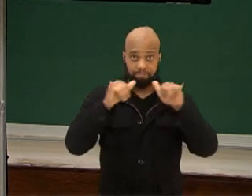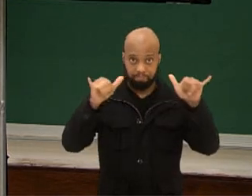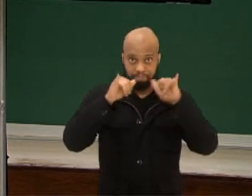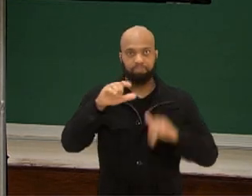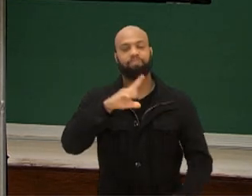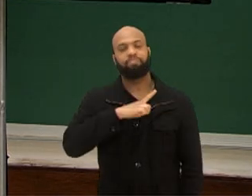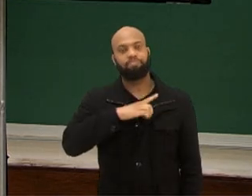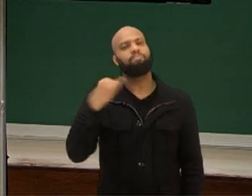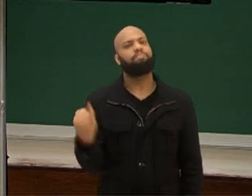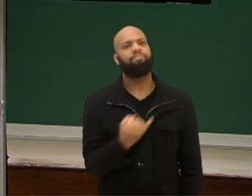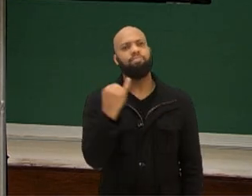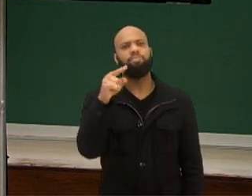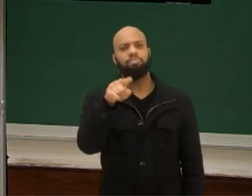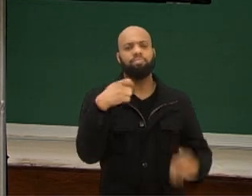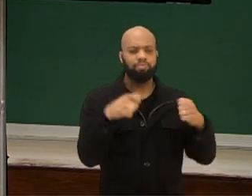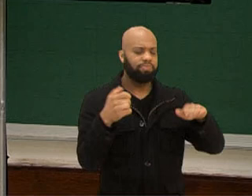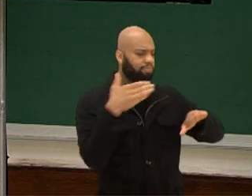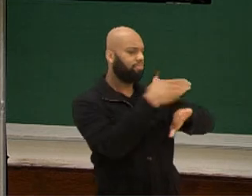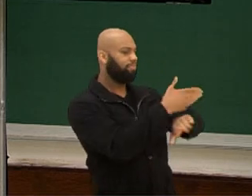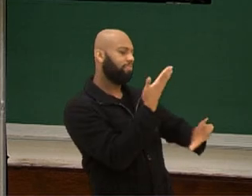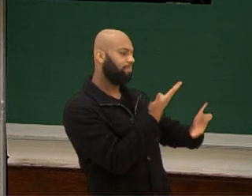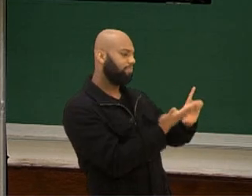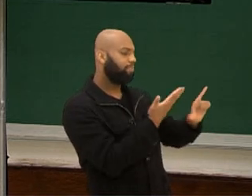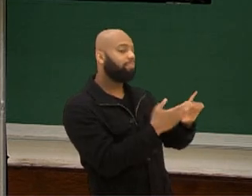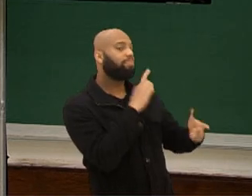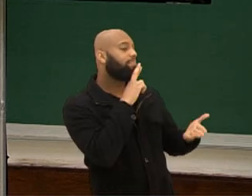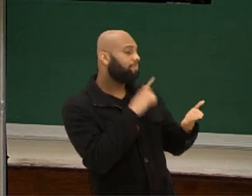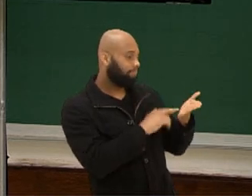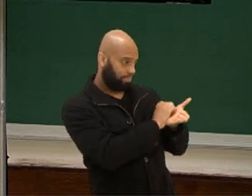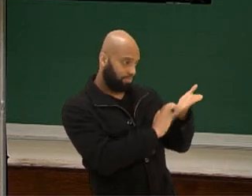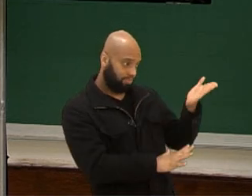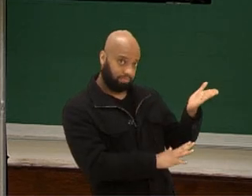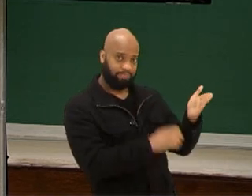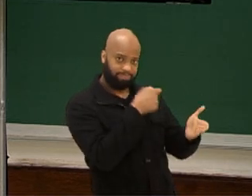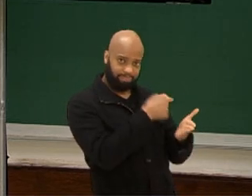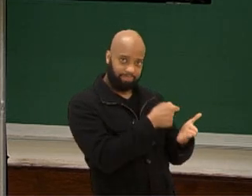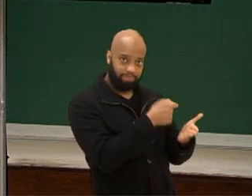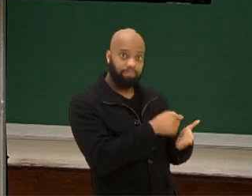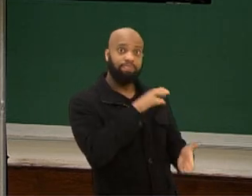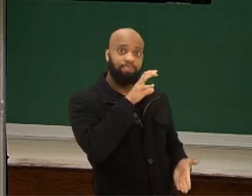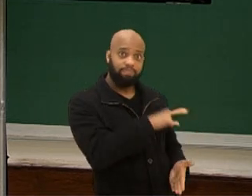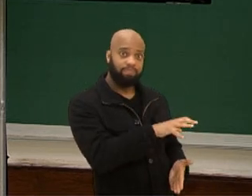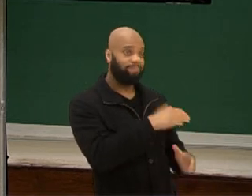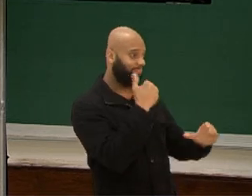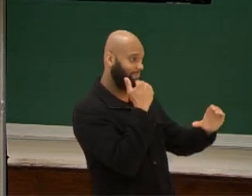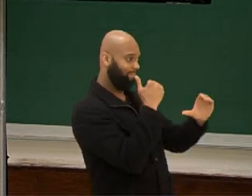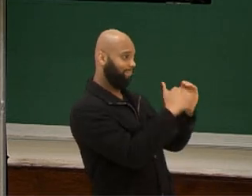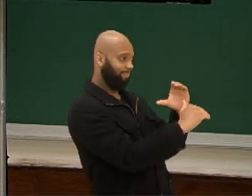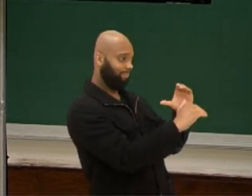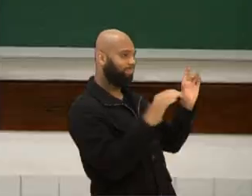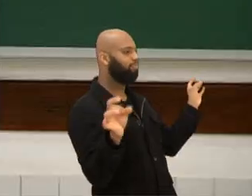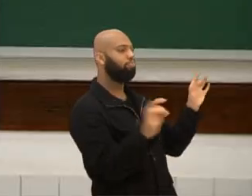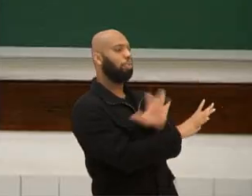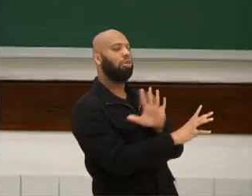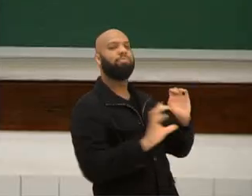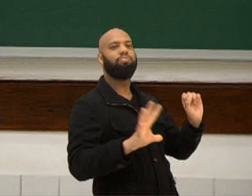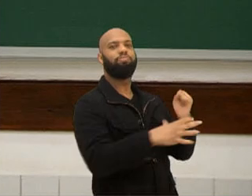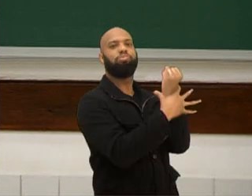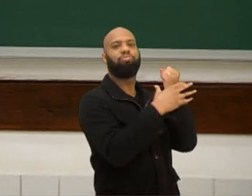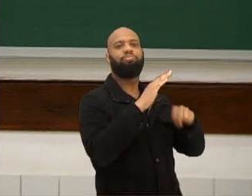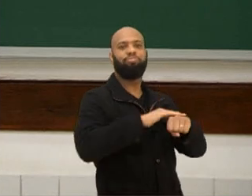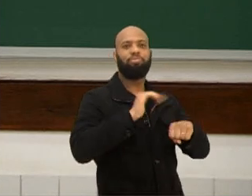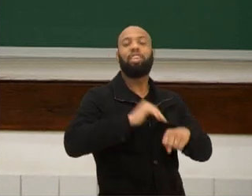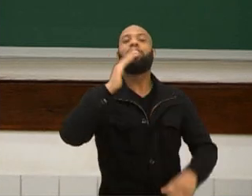lembrá-los novamente de entrar no Class, fazer a atividade e garantir a sua presença. Mas se você não tem acesso ao Class, vou pedir para